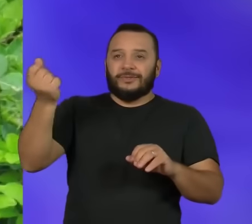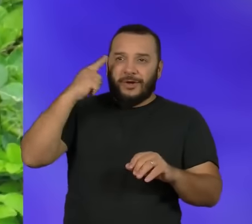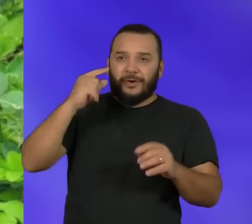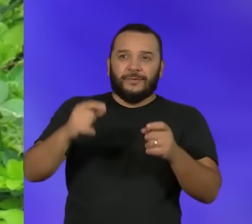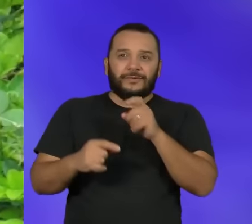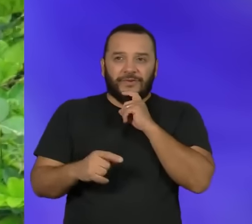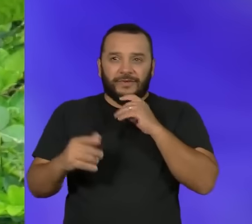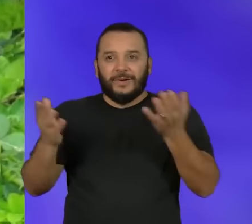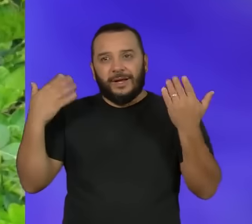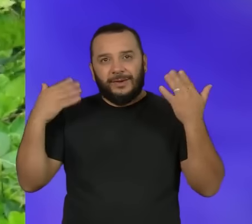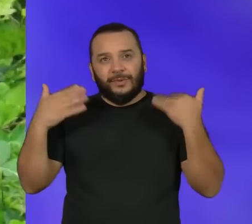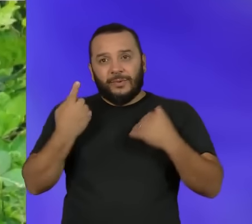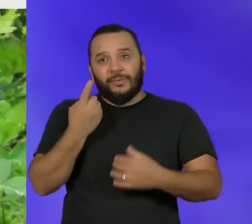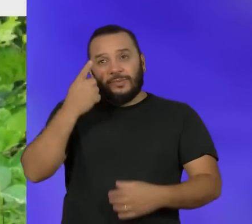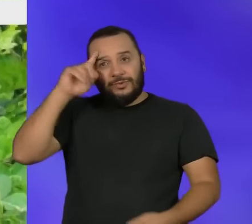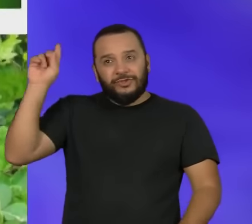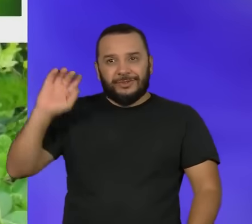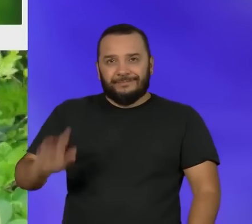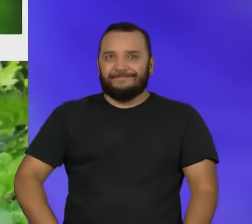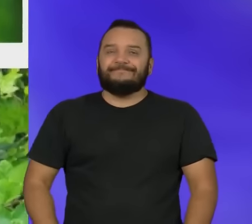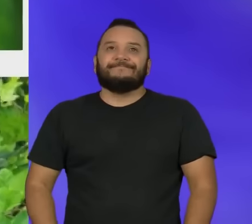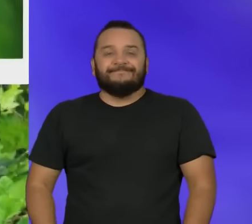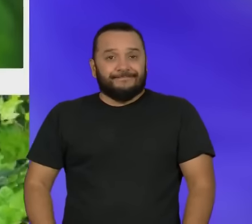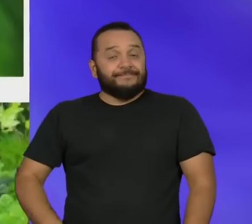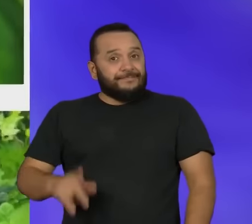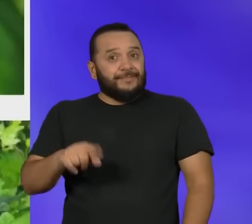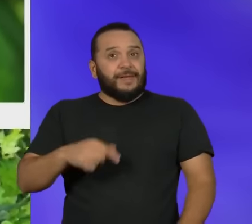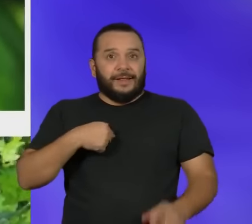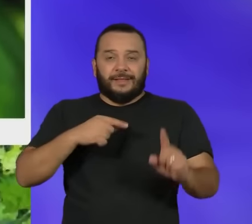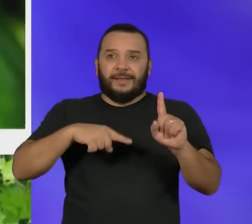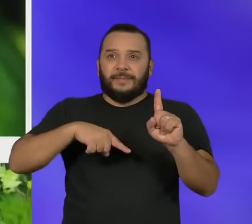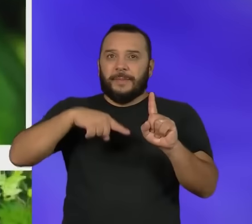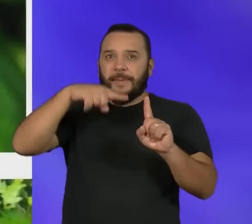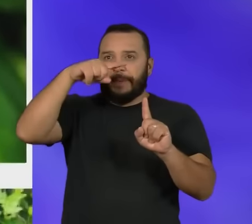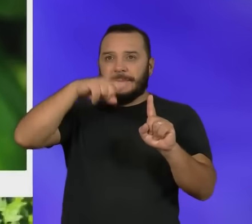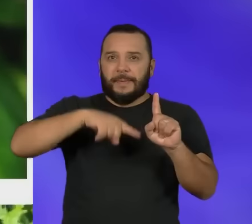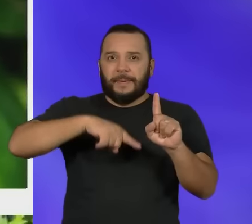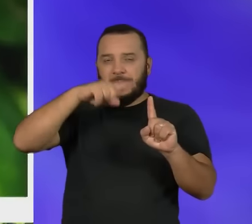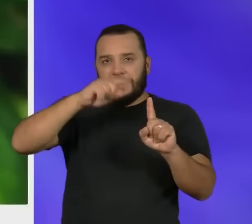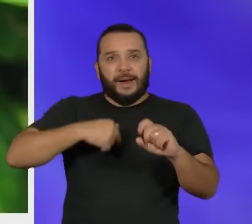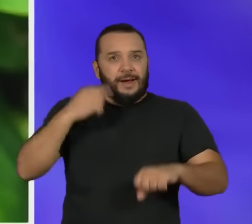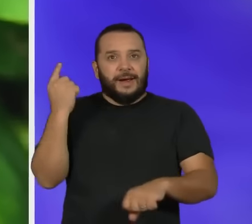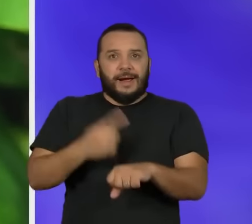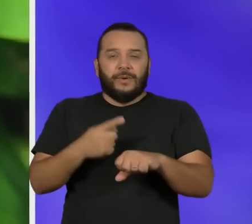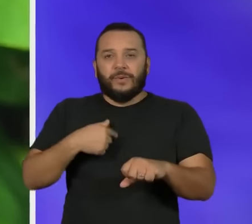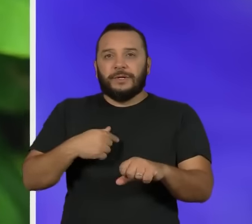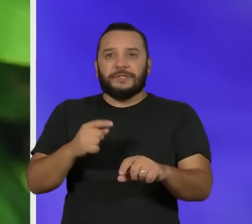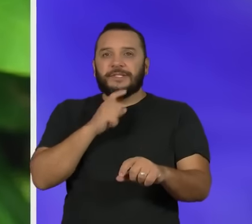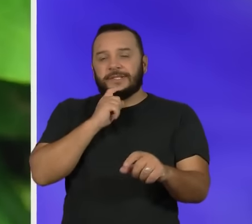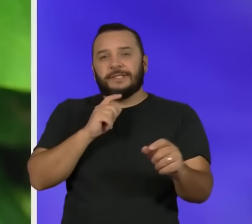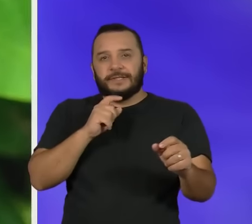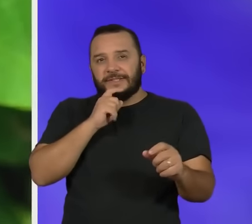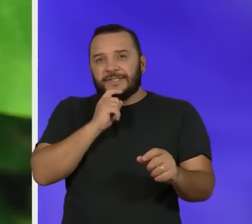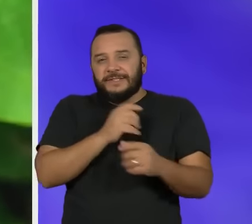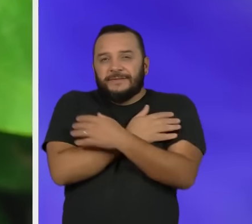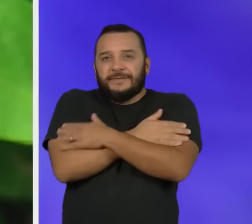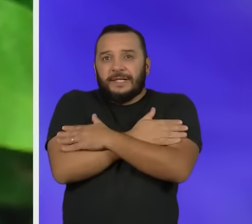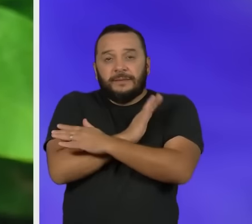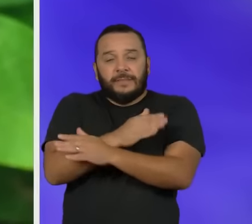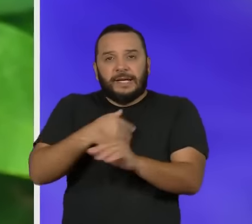florescer fora de época está relacionado às temperaturas mais altas dos últimos invernos, por causa da crise climática.